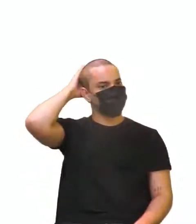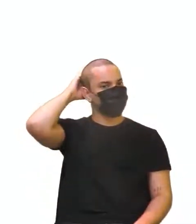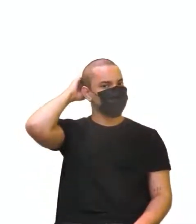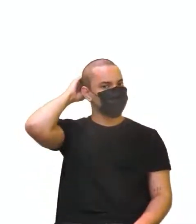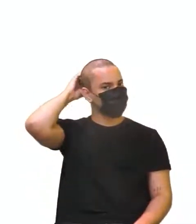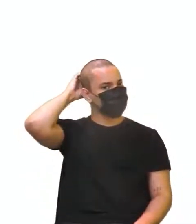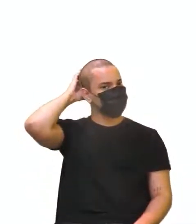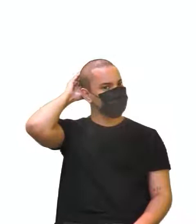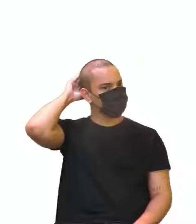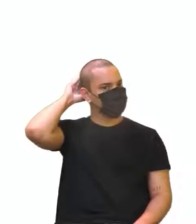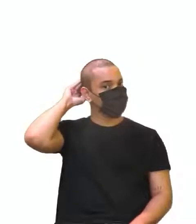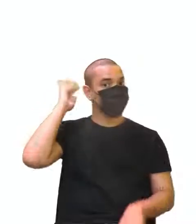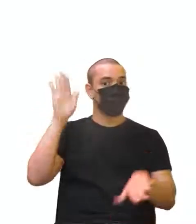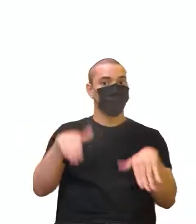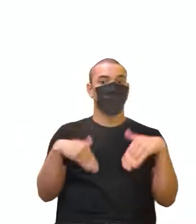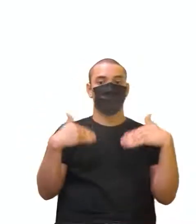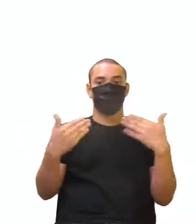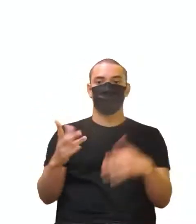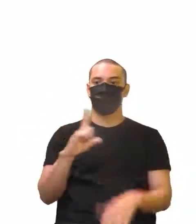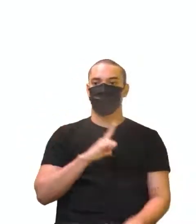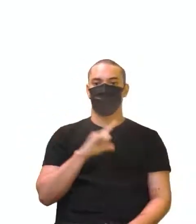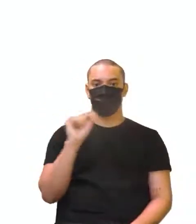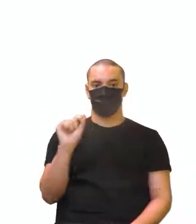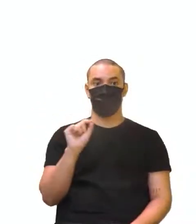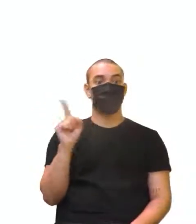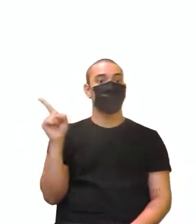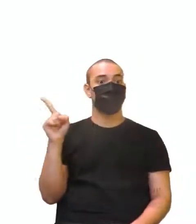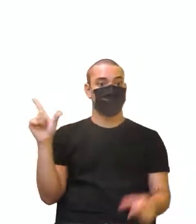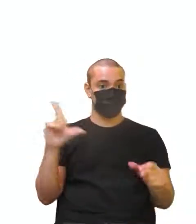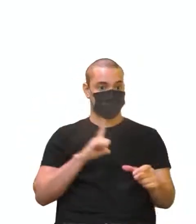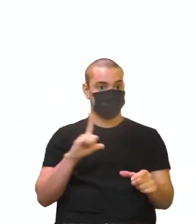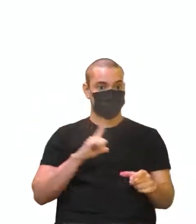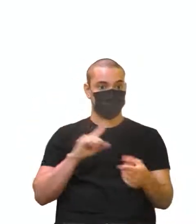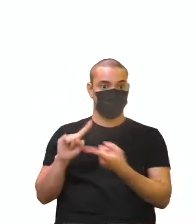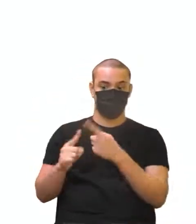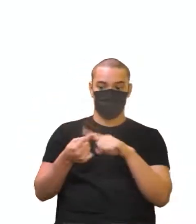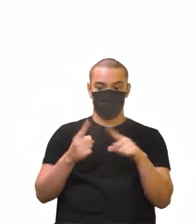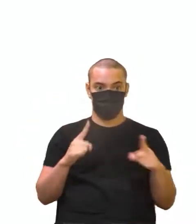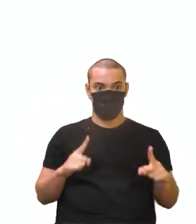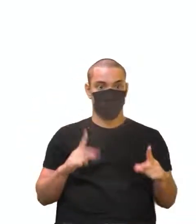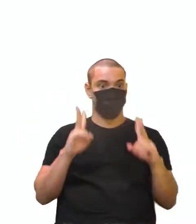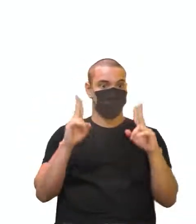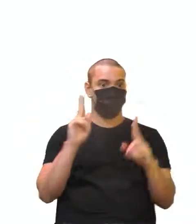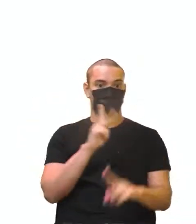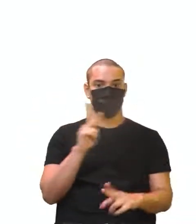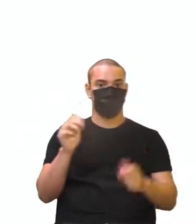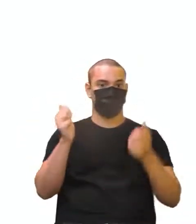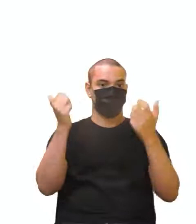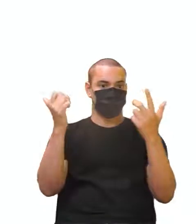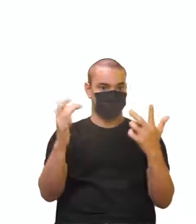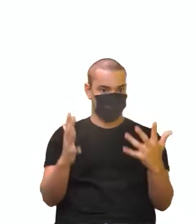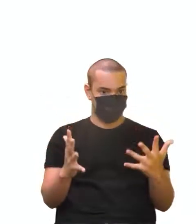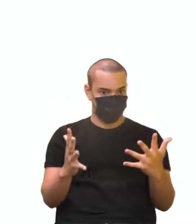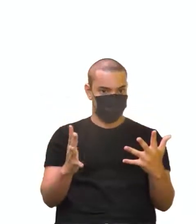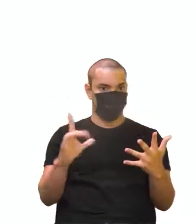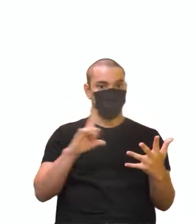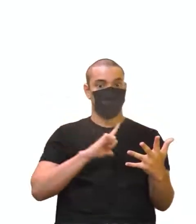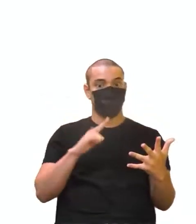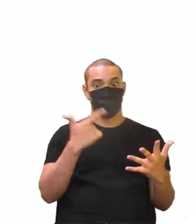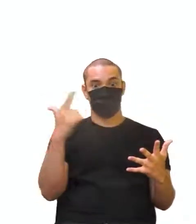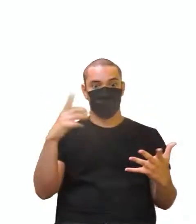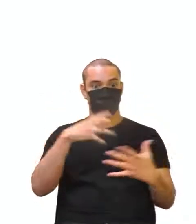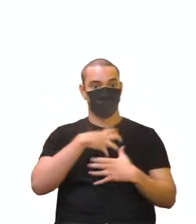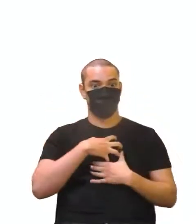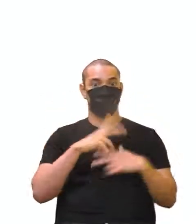Então, você tem aí... aqui vai ter os cruzamentos, prof. Ó, que o professor fez aí. XX... Aqui está num outro